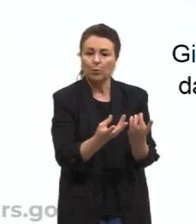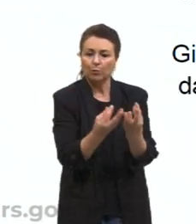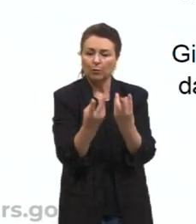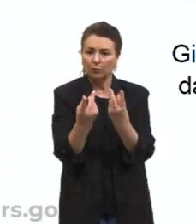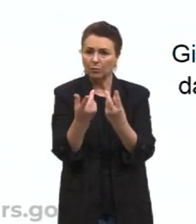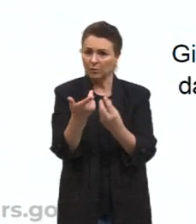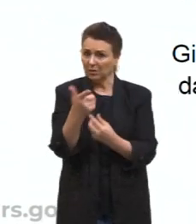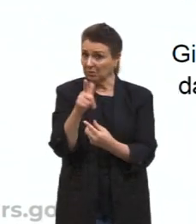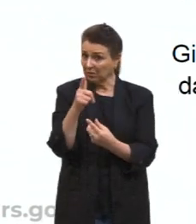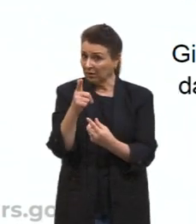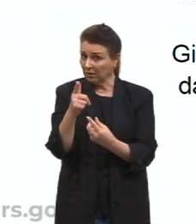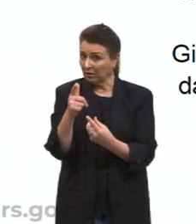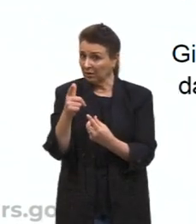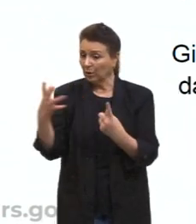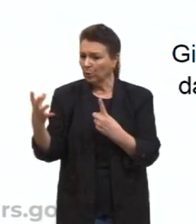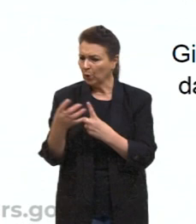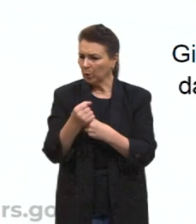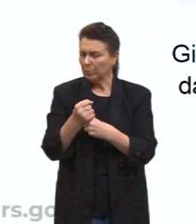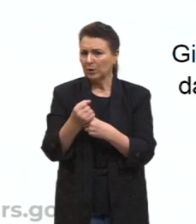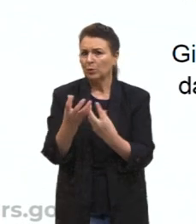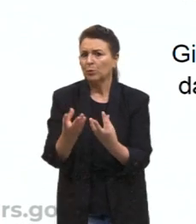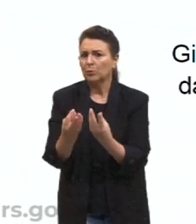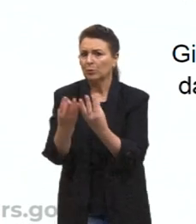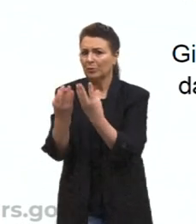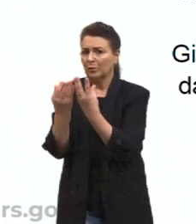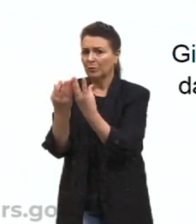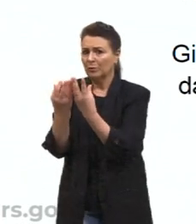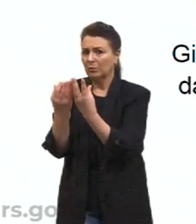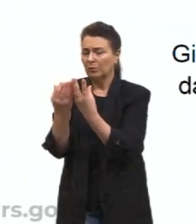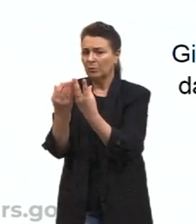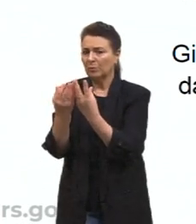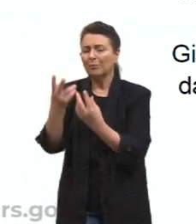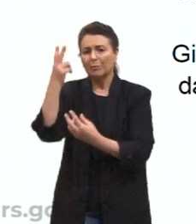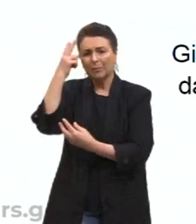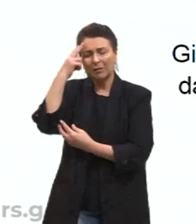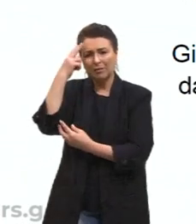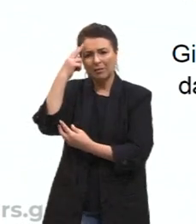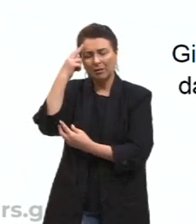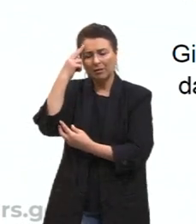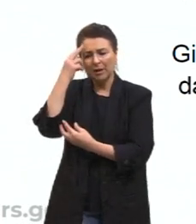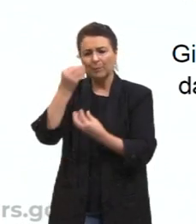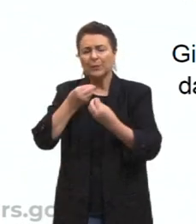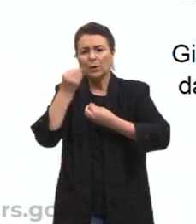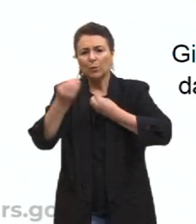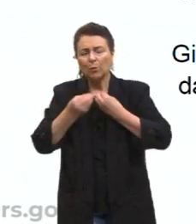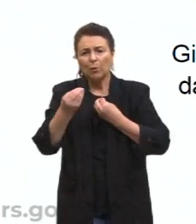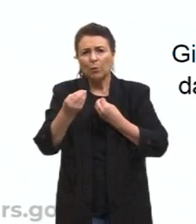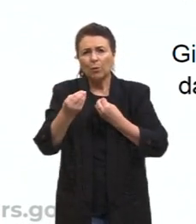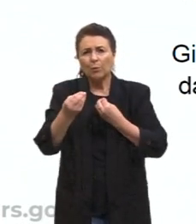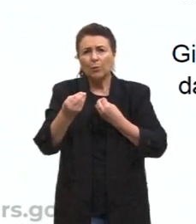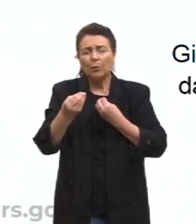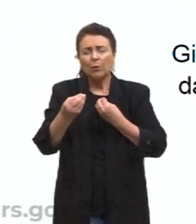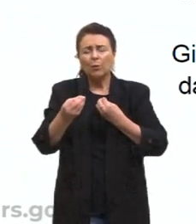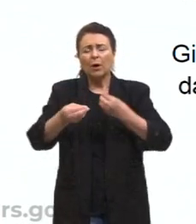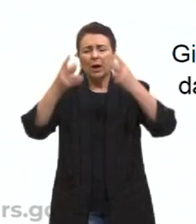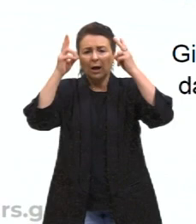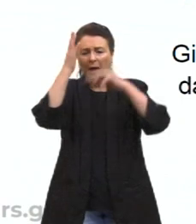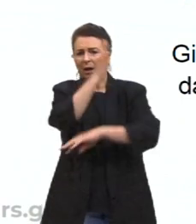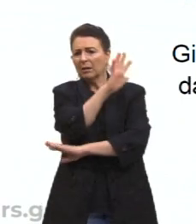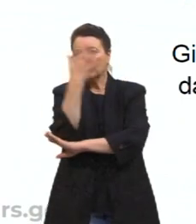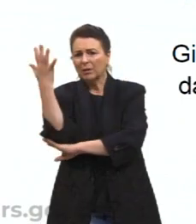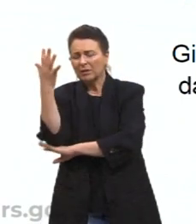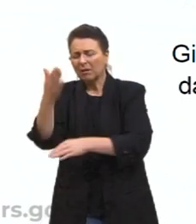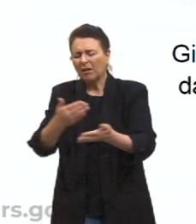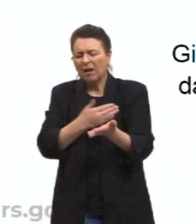e para nós entender como essa questão esse enfrentamento né do ser humano com a natureza desde os primórdios tempos